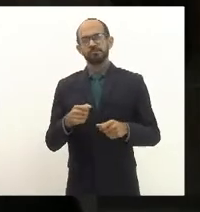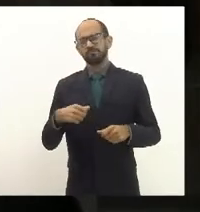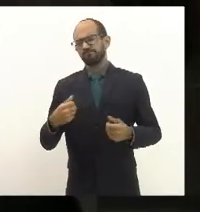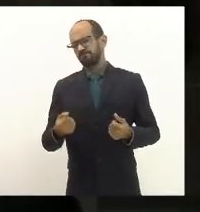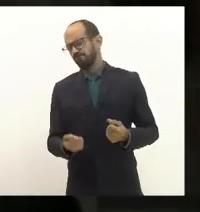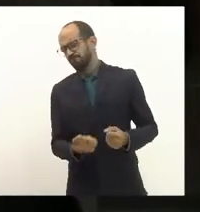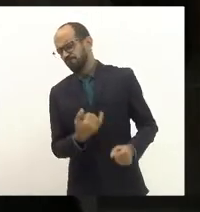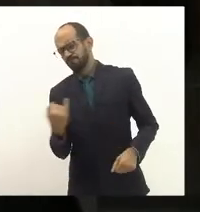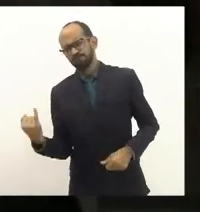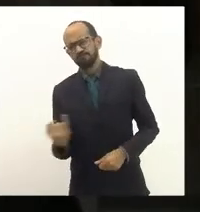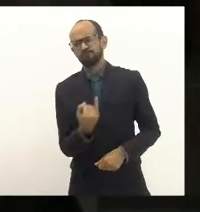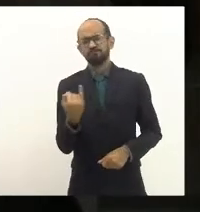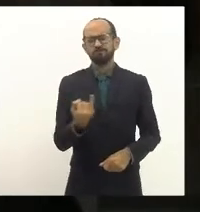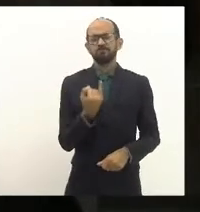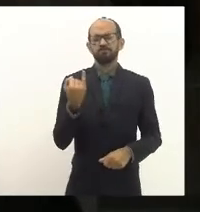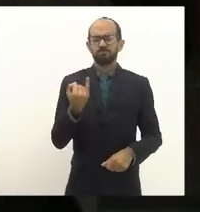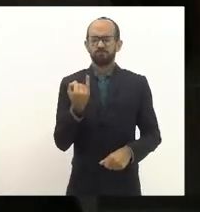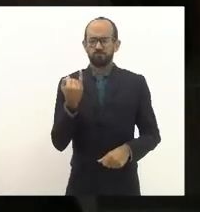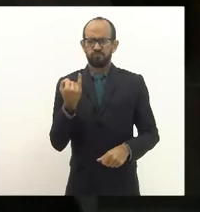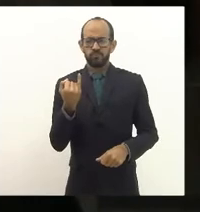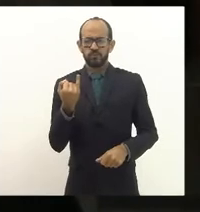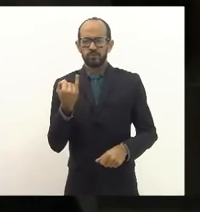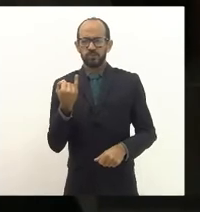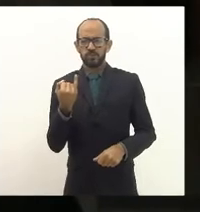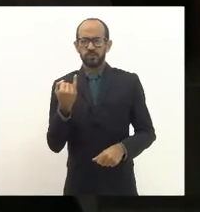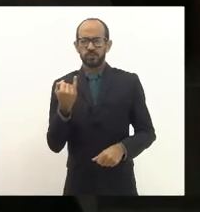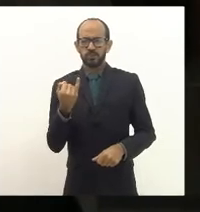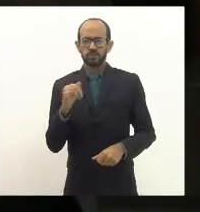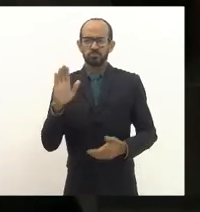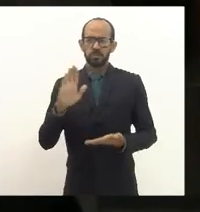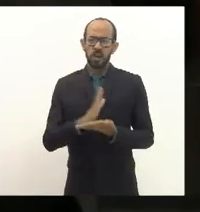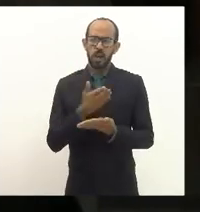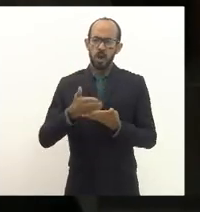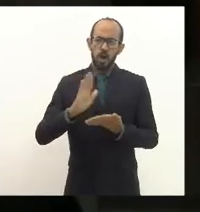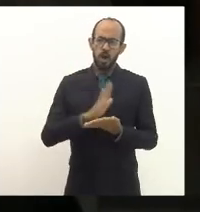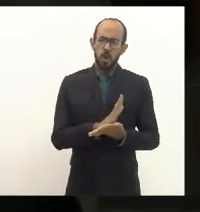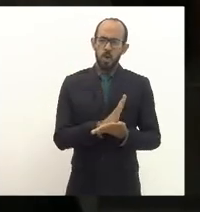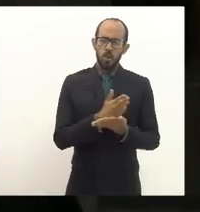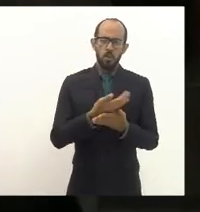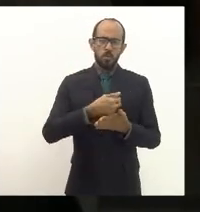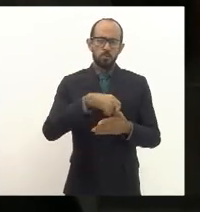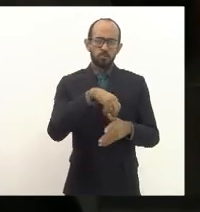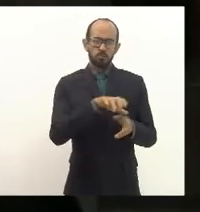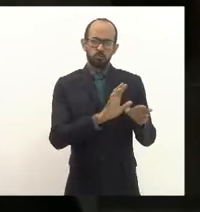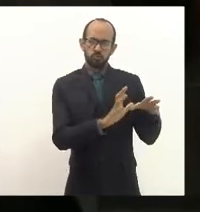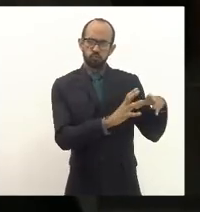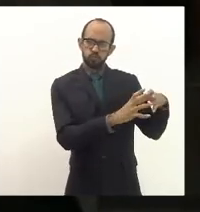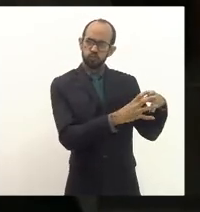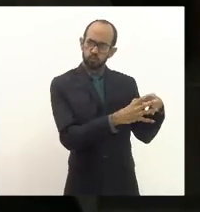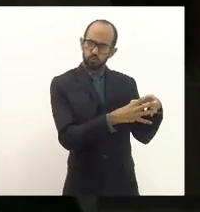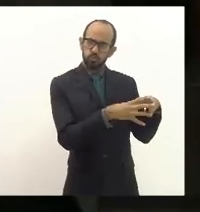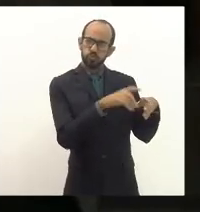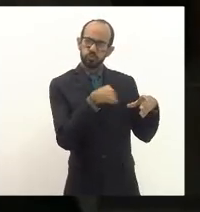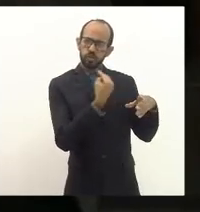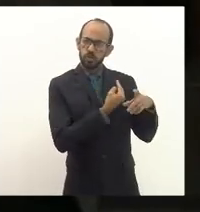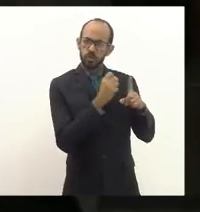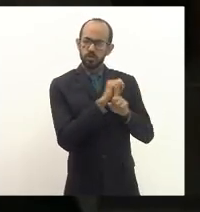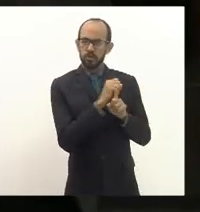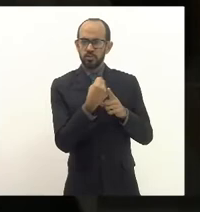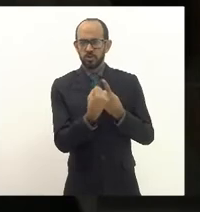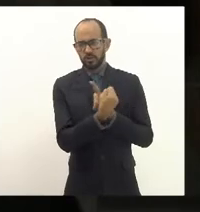absolutamente relevantes para parcela significativa da nossa